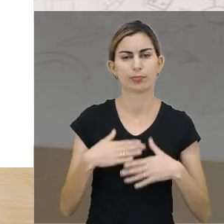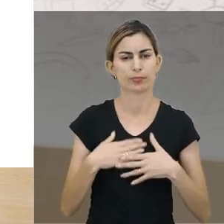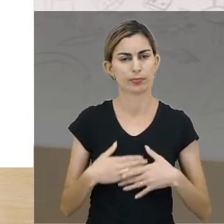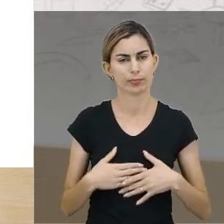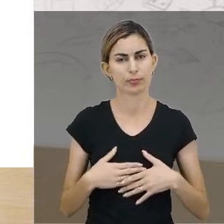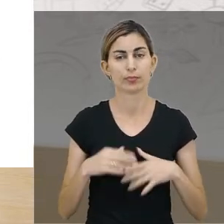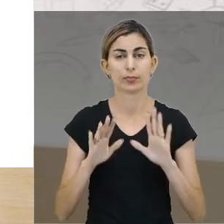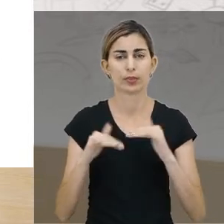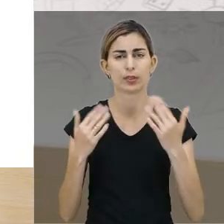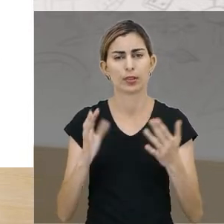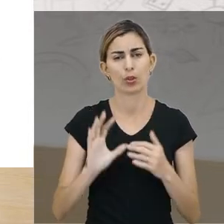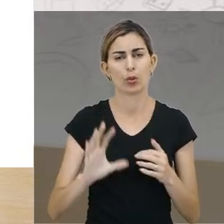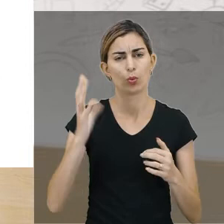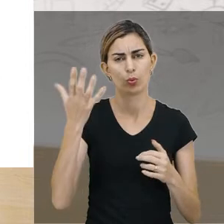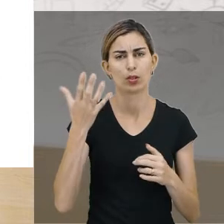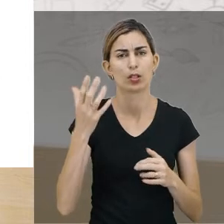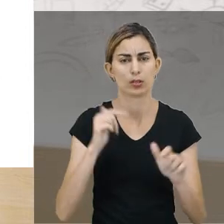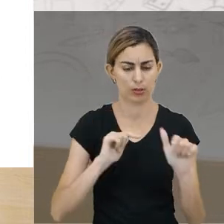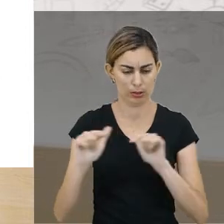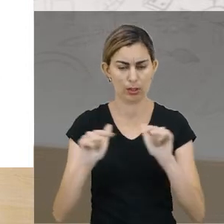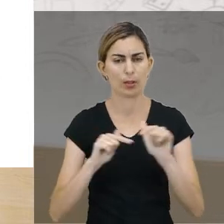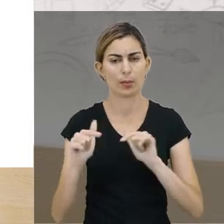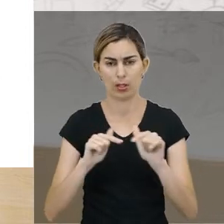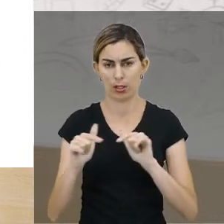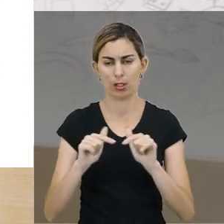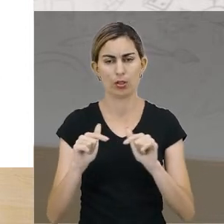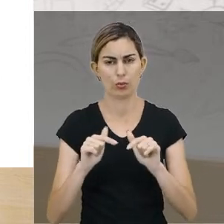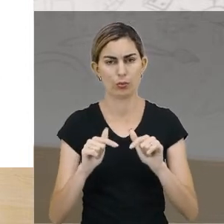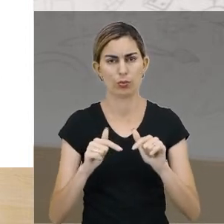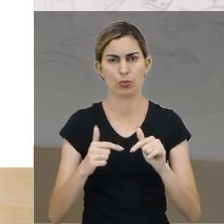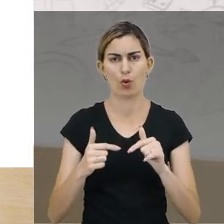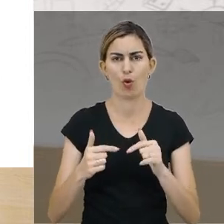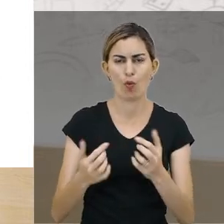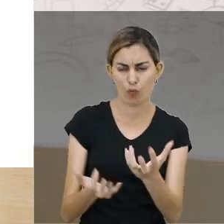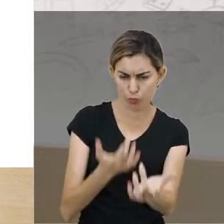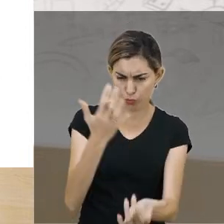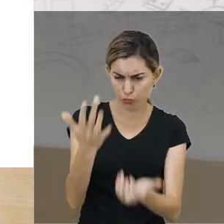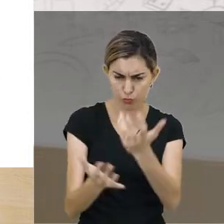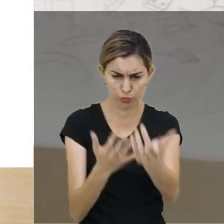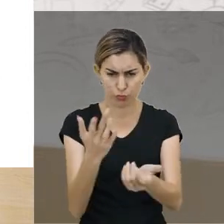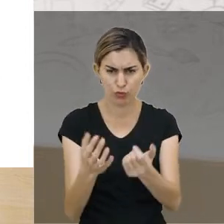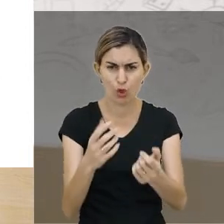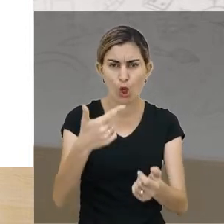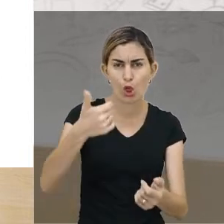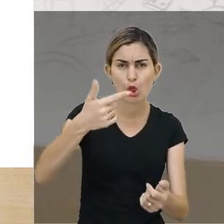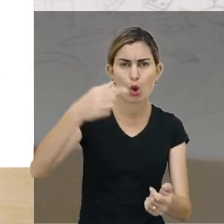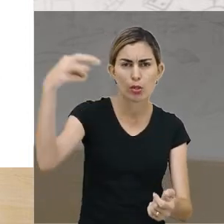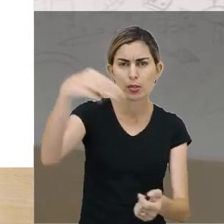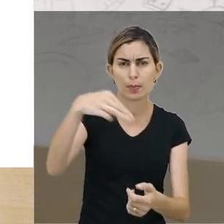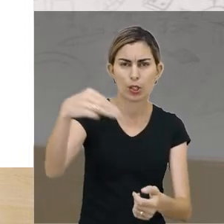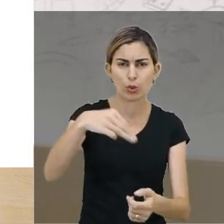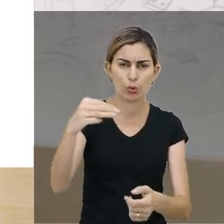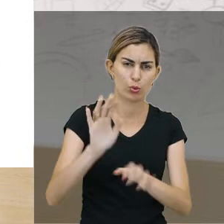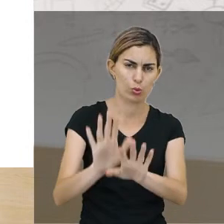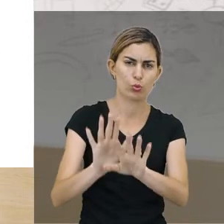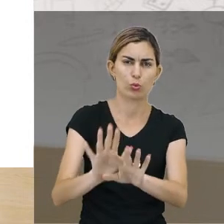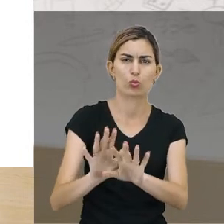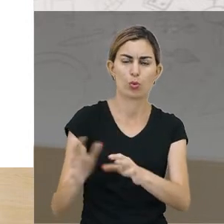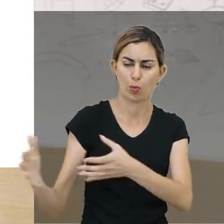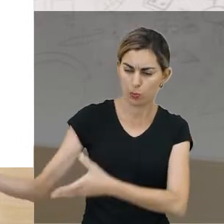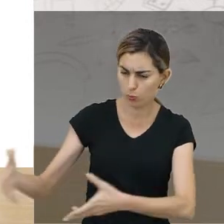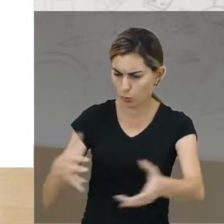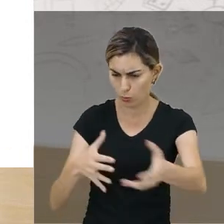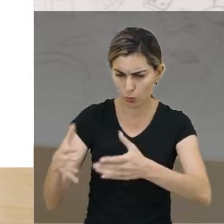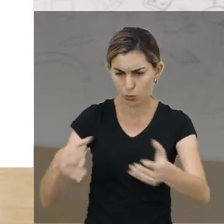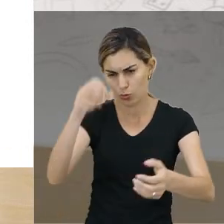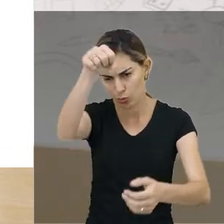trabalho. Então, acontece que um trabalhador opera um forno que leva 12 minutos para realizar o